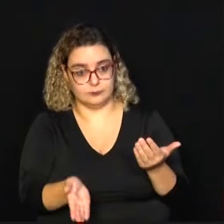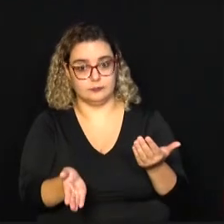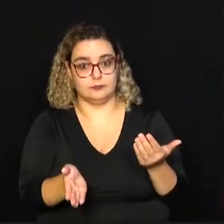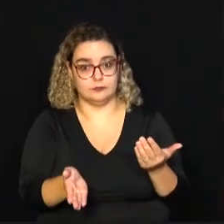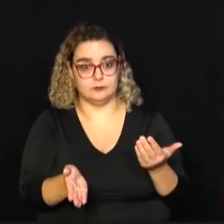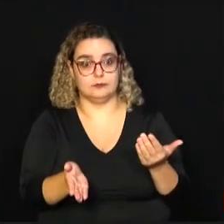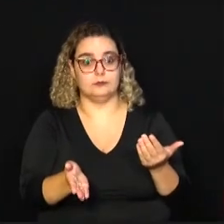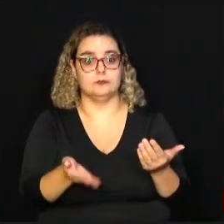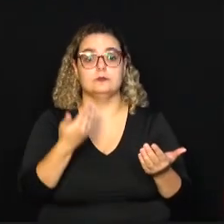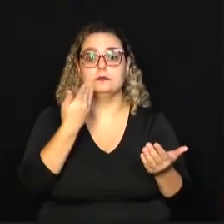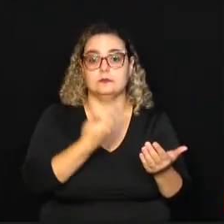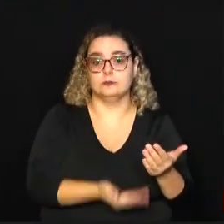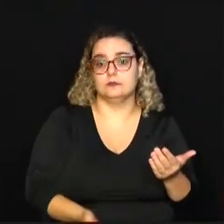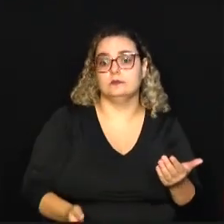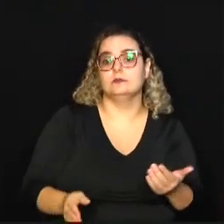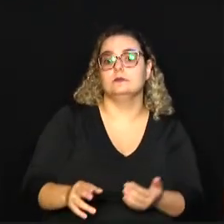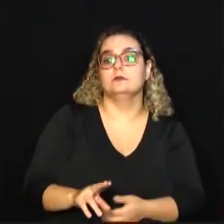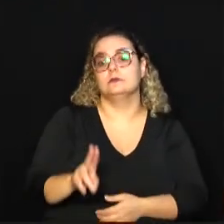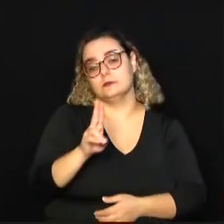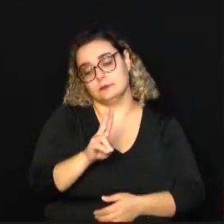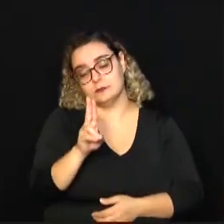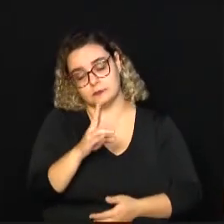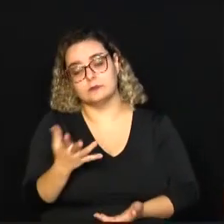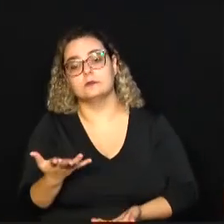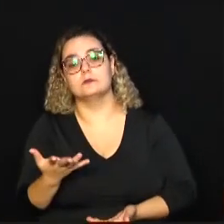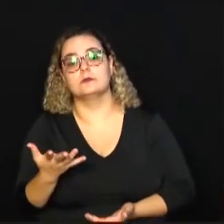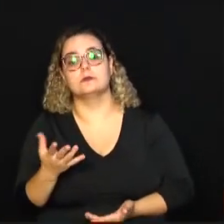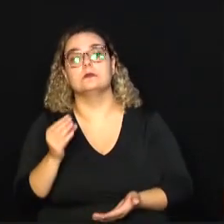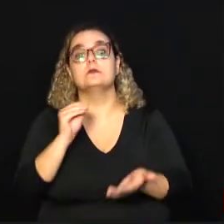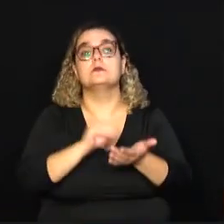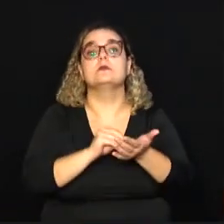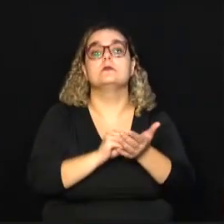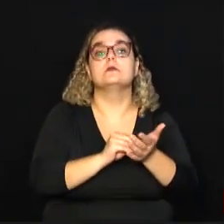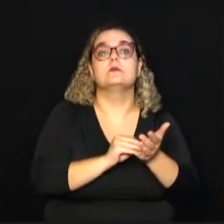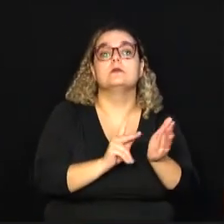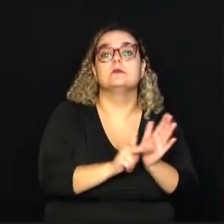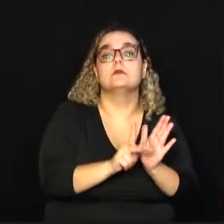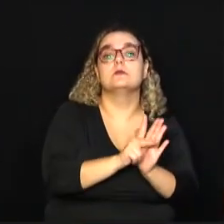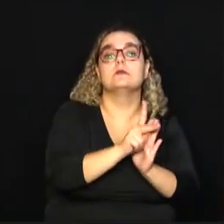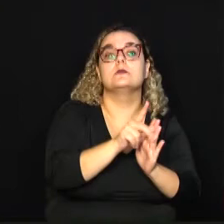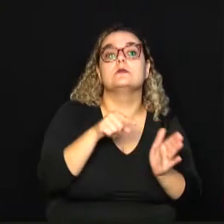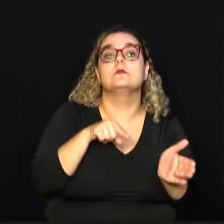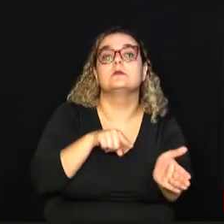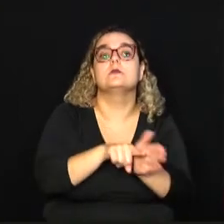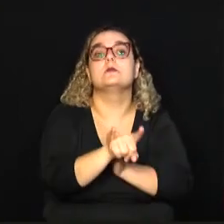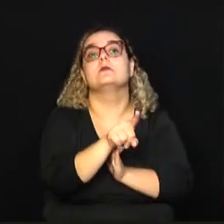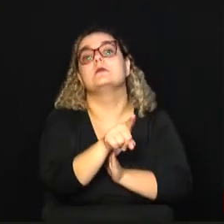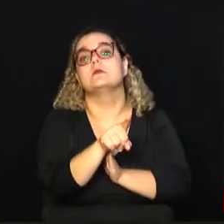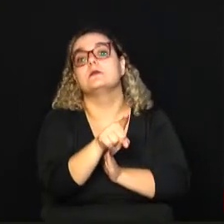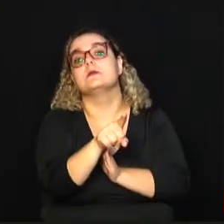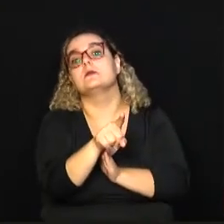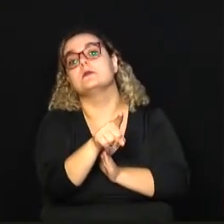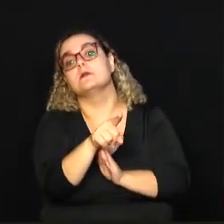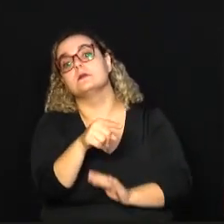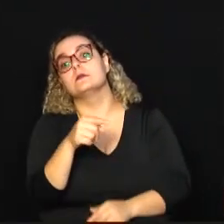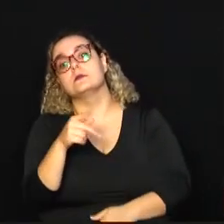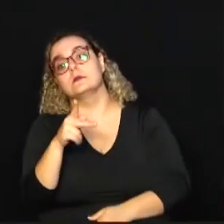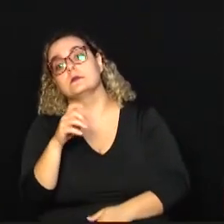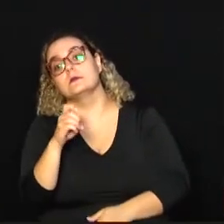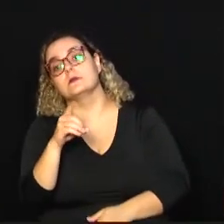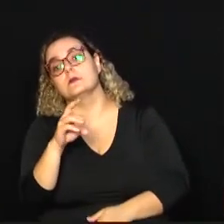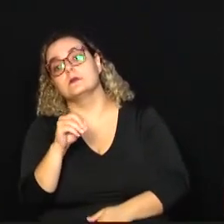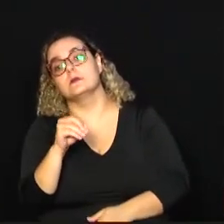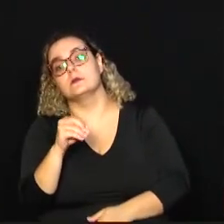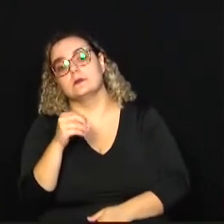sua validade, inutilizados, etc., por conta de uma falta de planejamento, pergunta ao Pedro: é possível o prefeito requerer